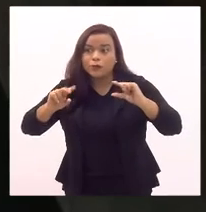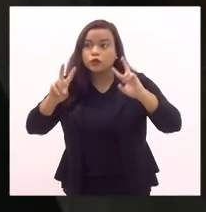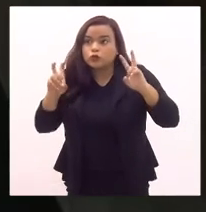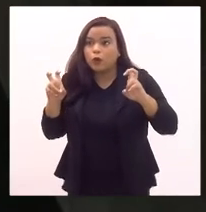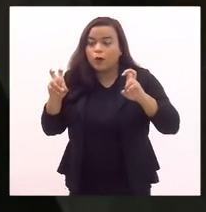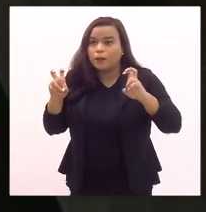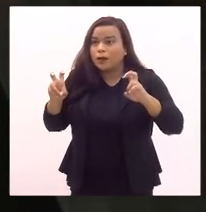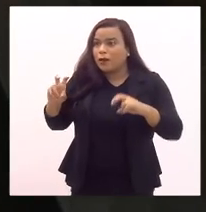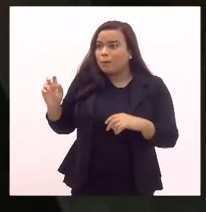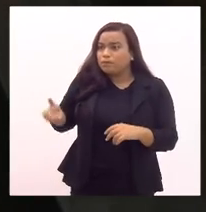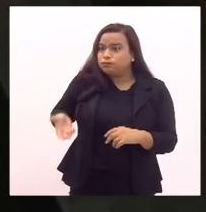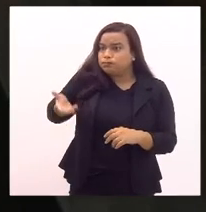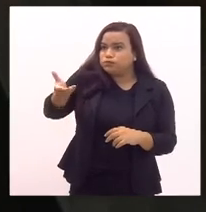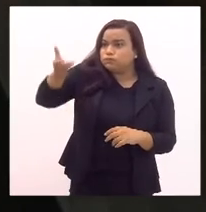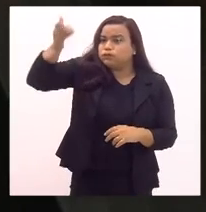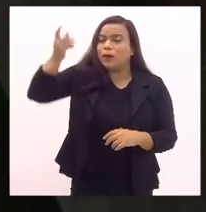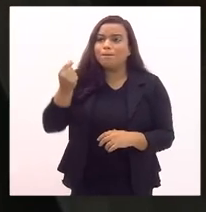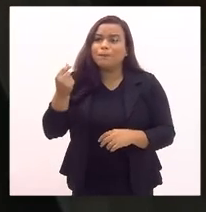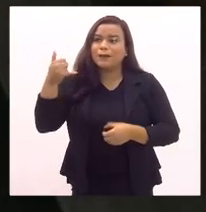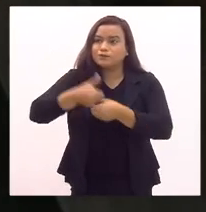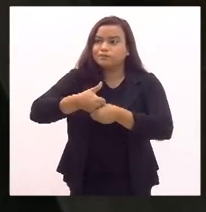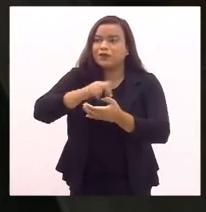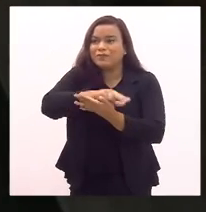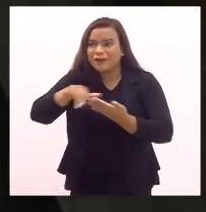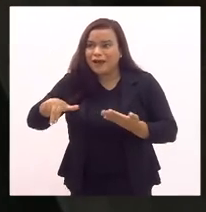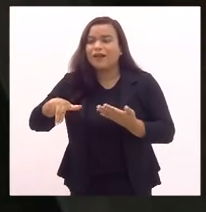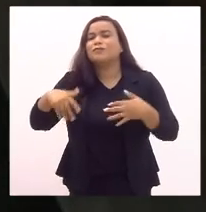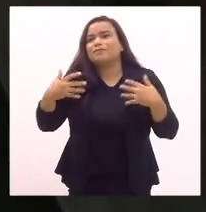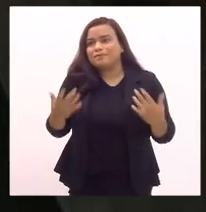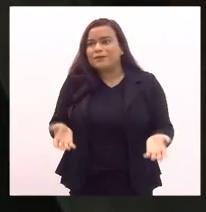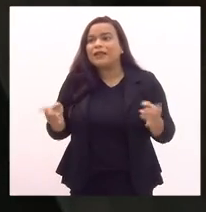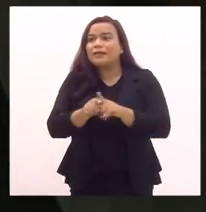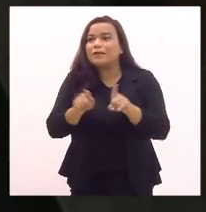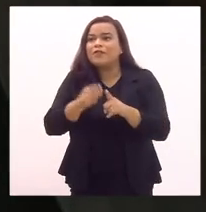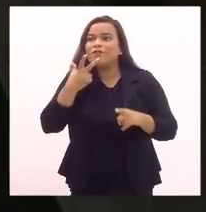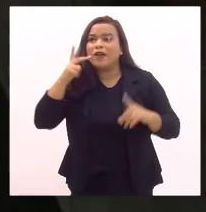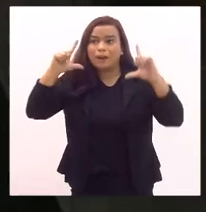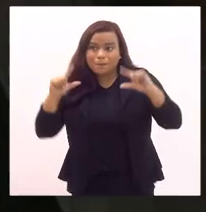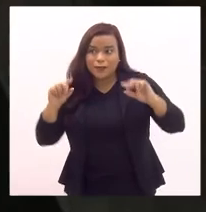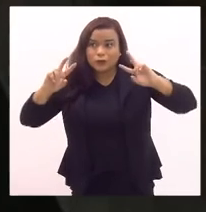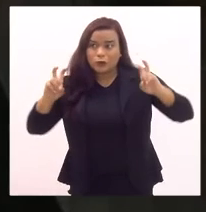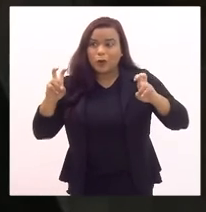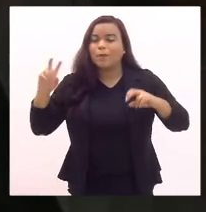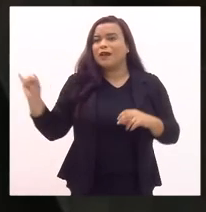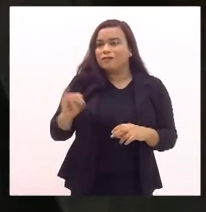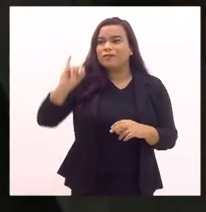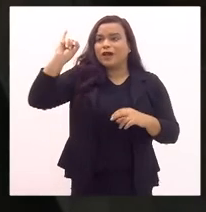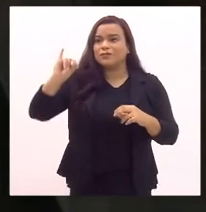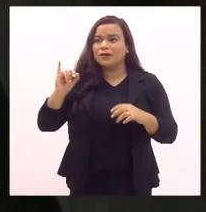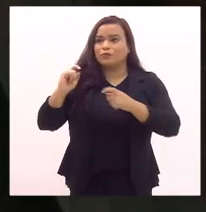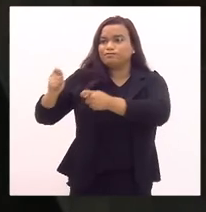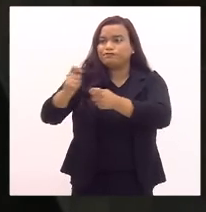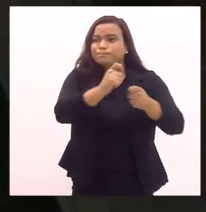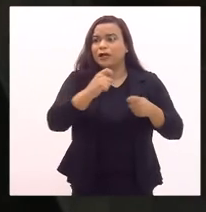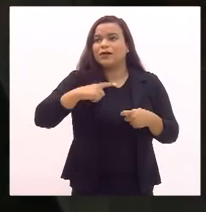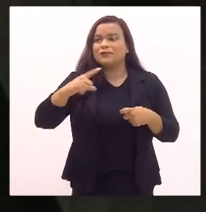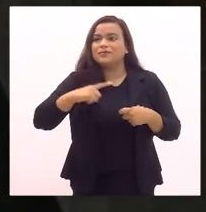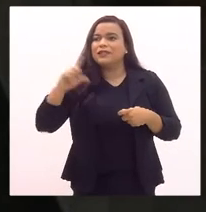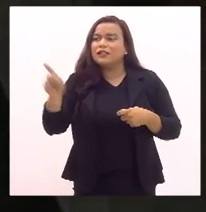absurdo do preço dos combustíveis e fale menos da inflação galopante da pressão inflacionária que